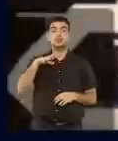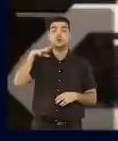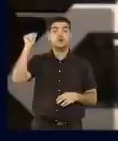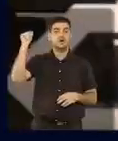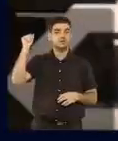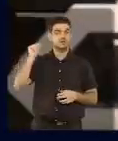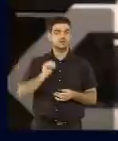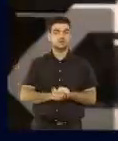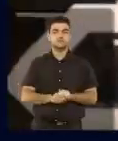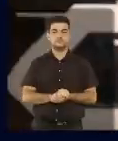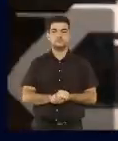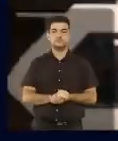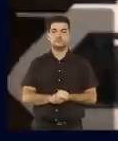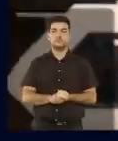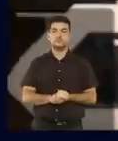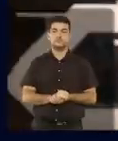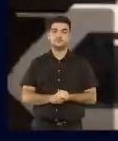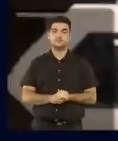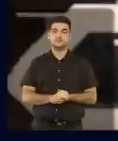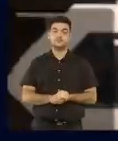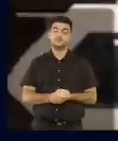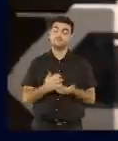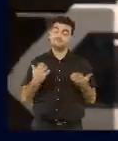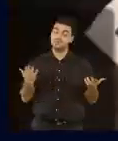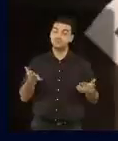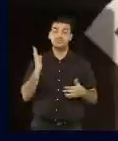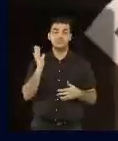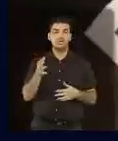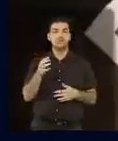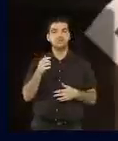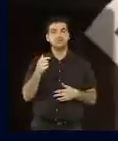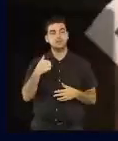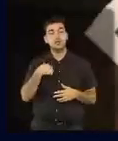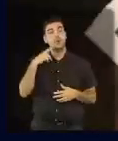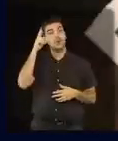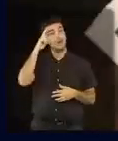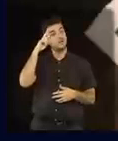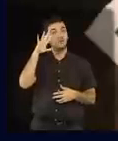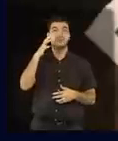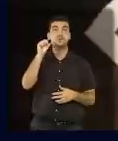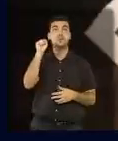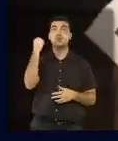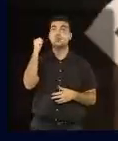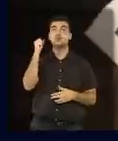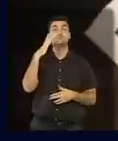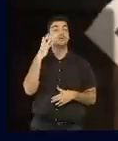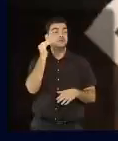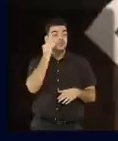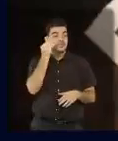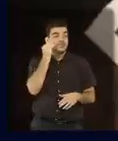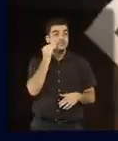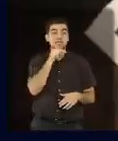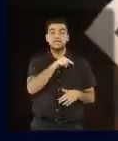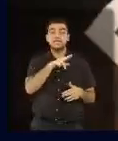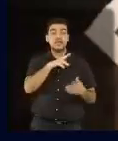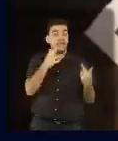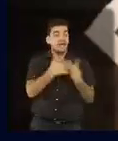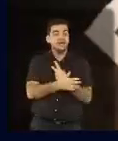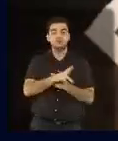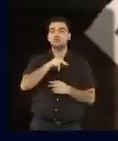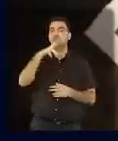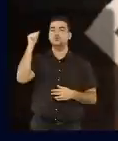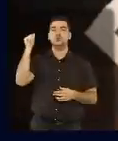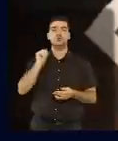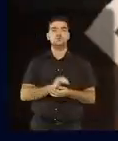e nunca esta é a oitava auditoria já não tiver perdido a conta a qual o processo